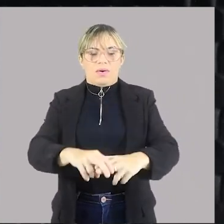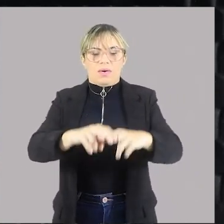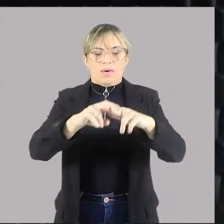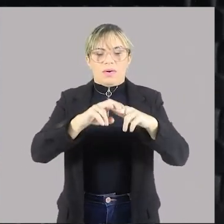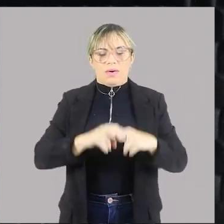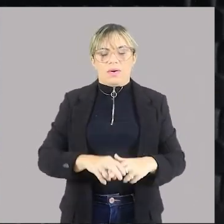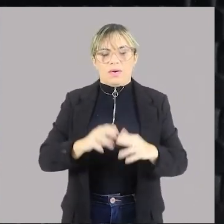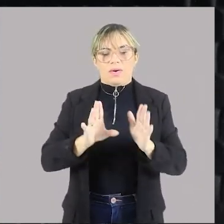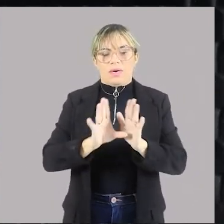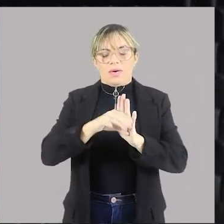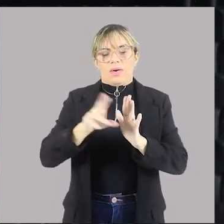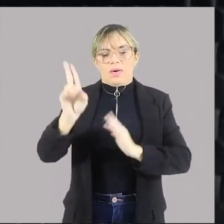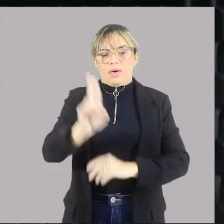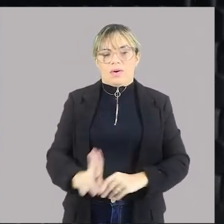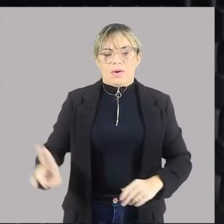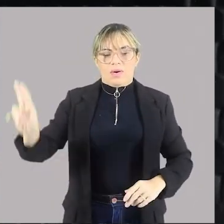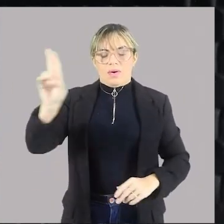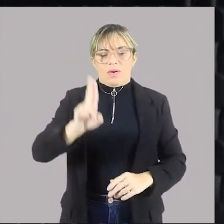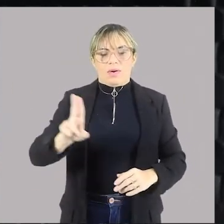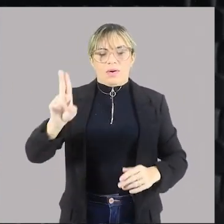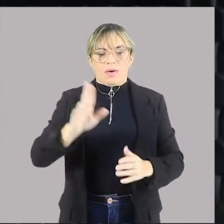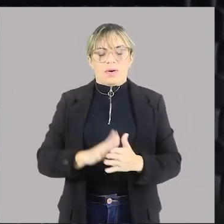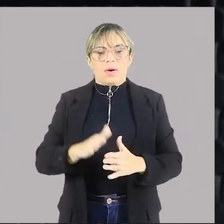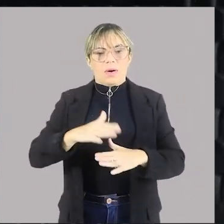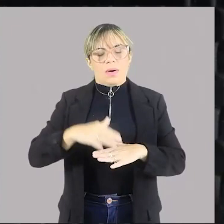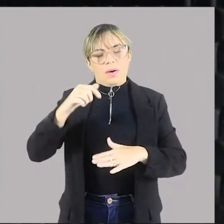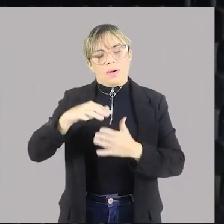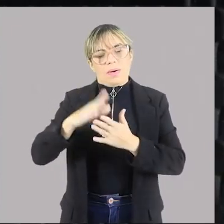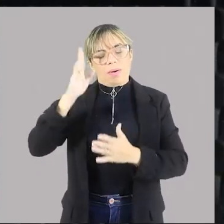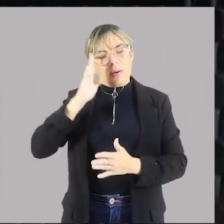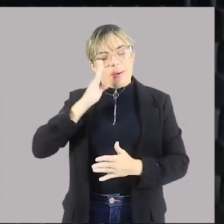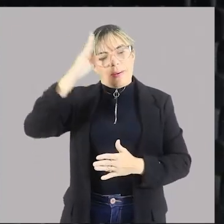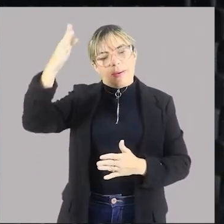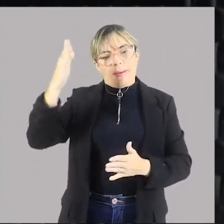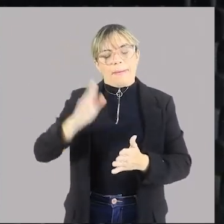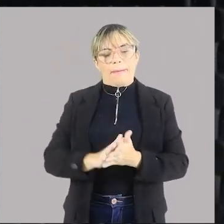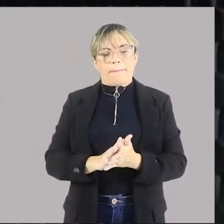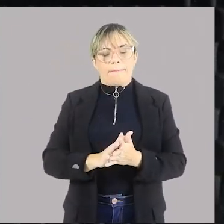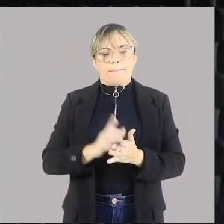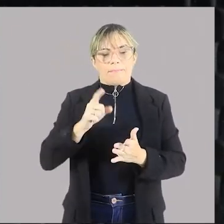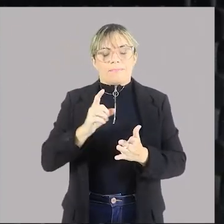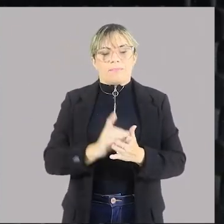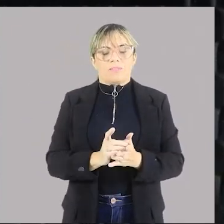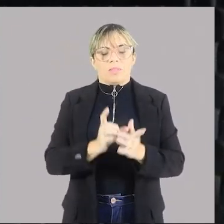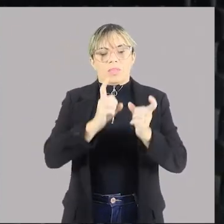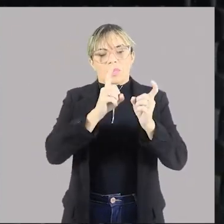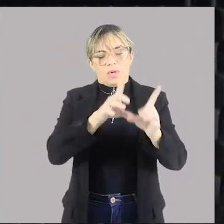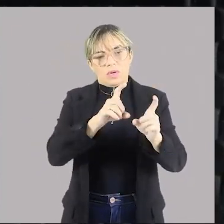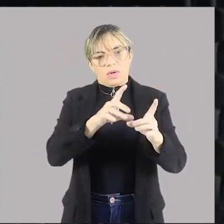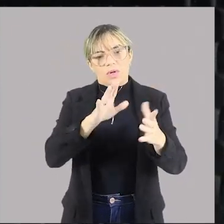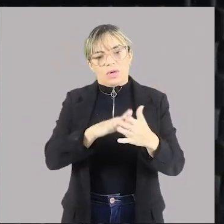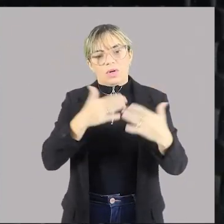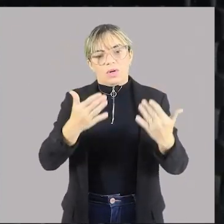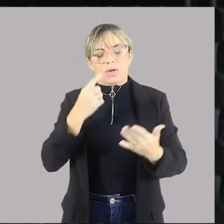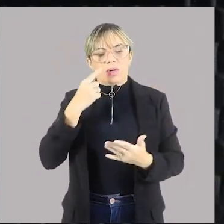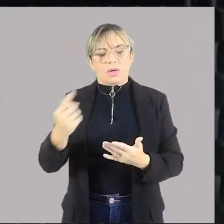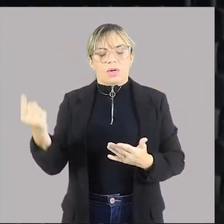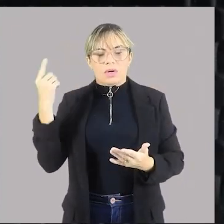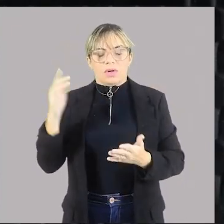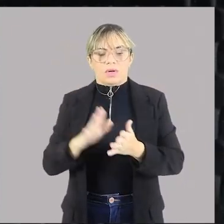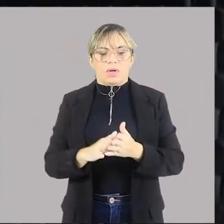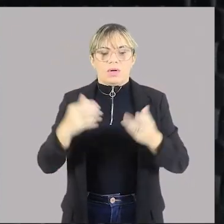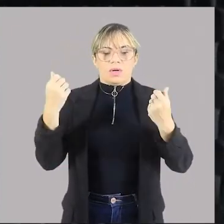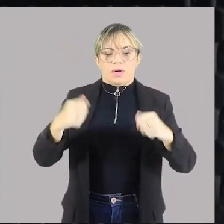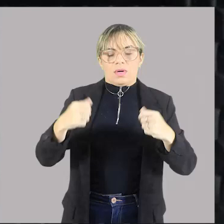é o conceito que se utiliza de maneira majoritária, ou seja, a maior parte da doutrina vai compreendê-lo. E é o conceito que nós precisamos